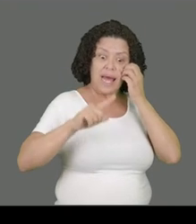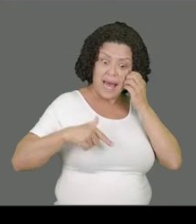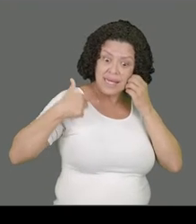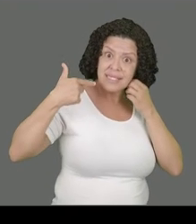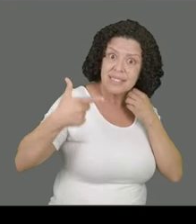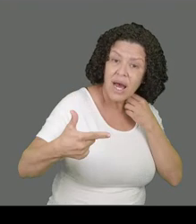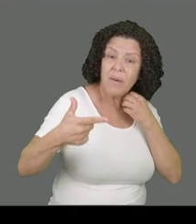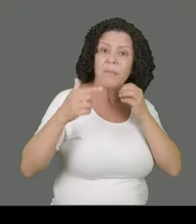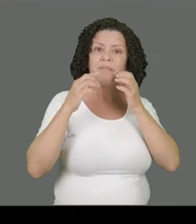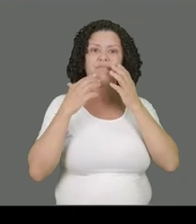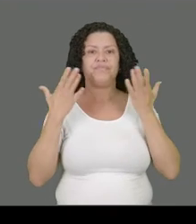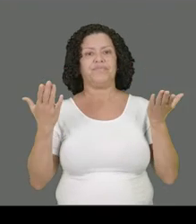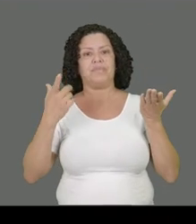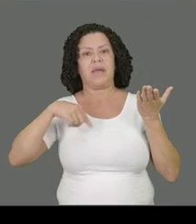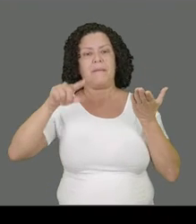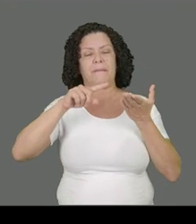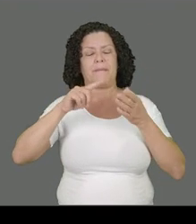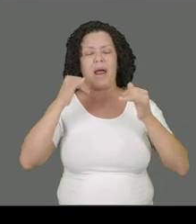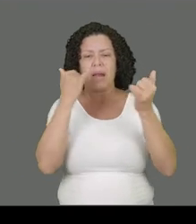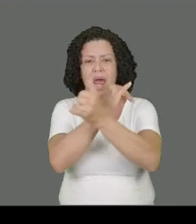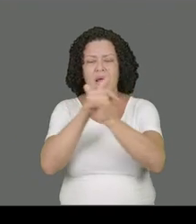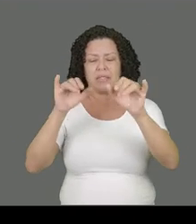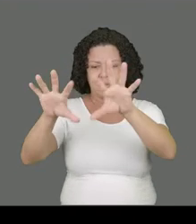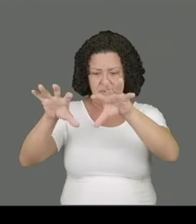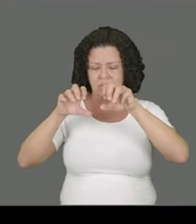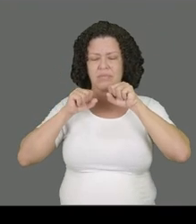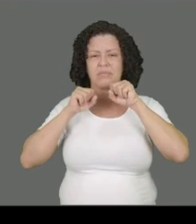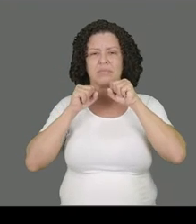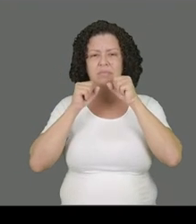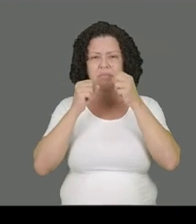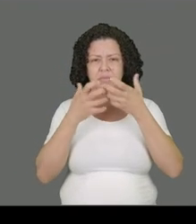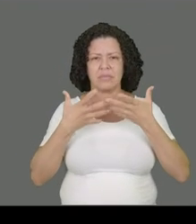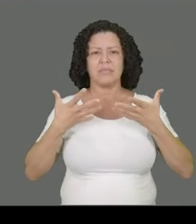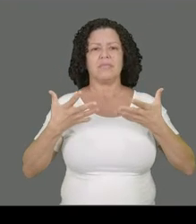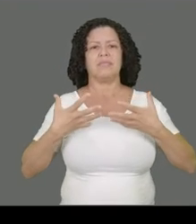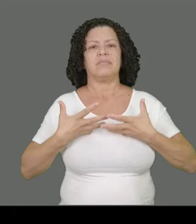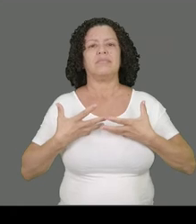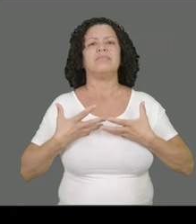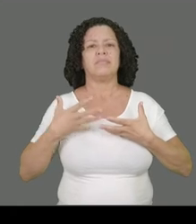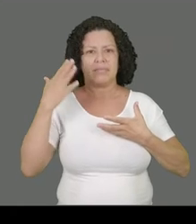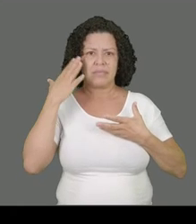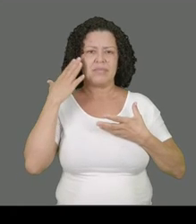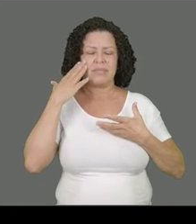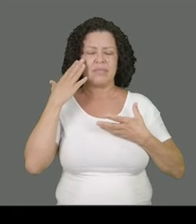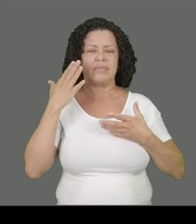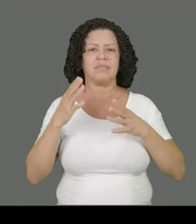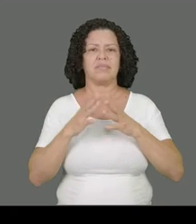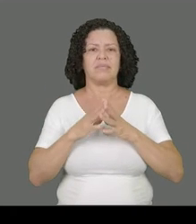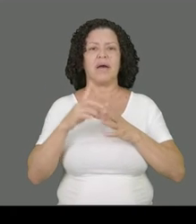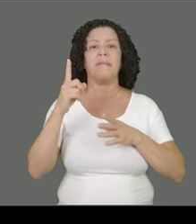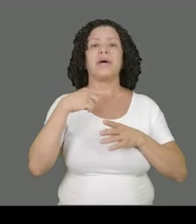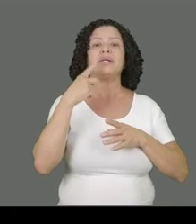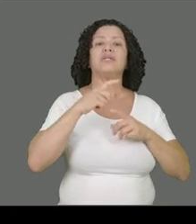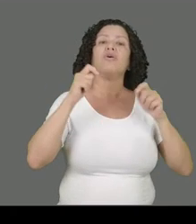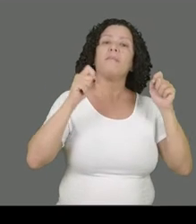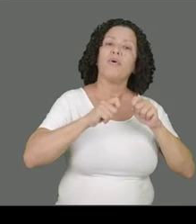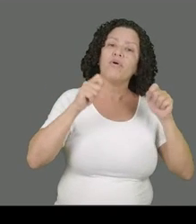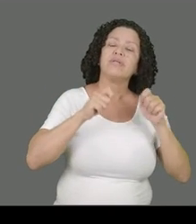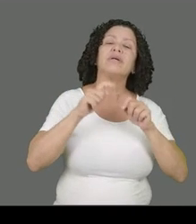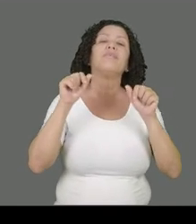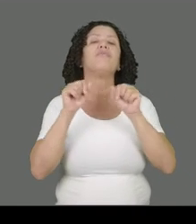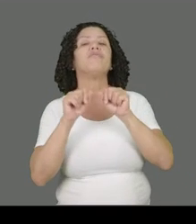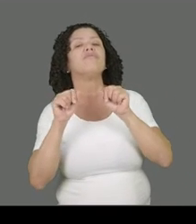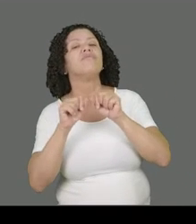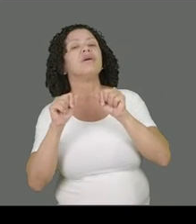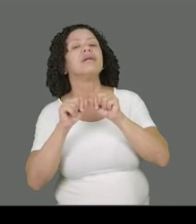a nossa ação para mobilizar as energias, para que tudo mexa, para que tudo se mova,